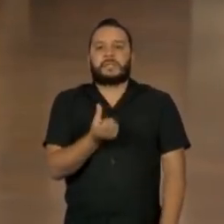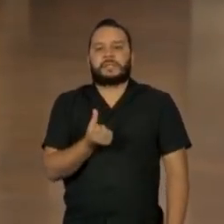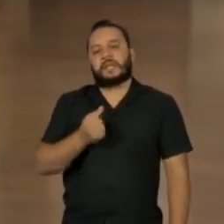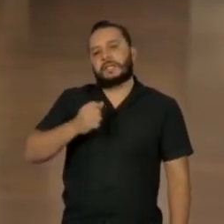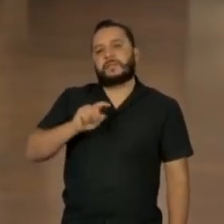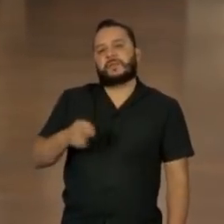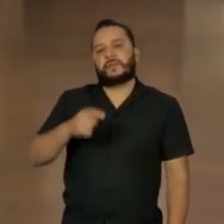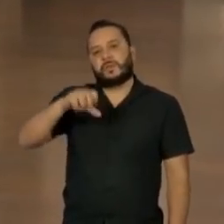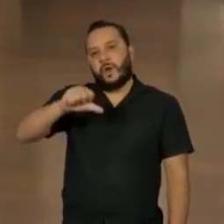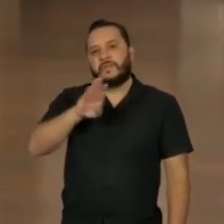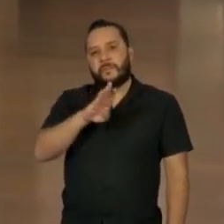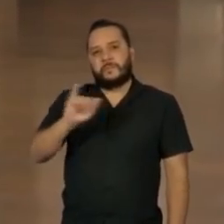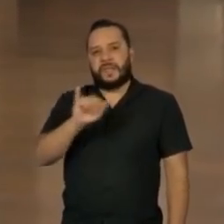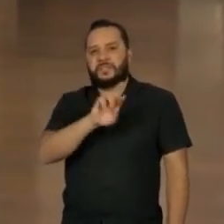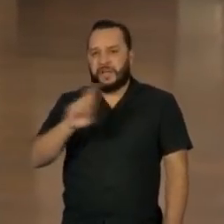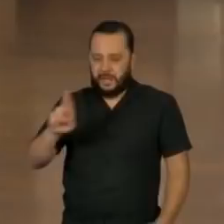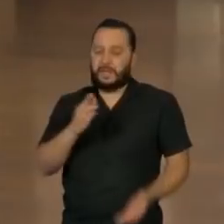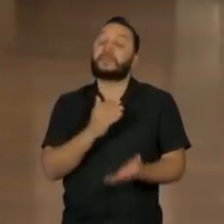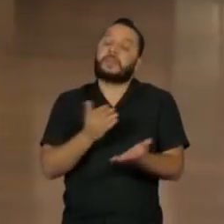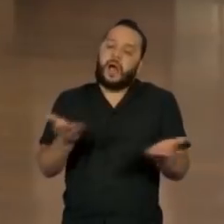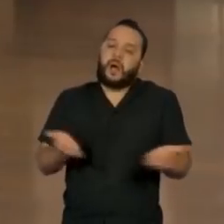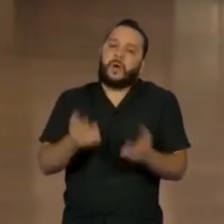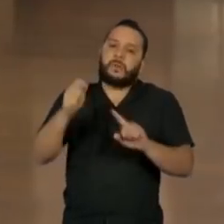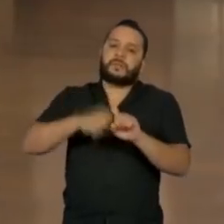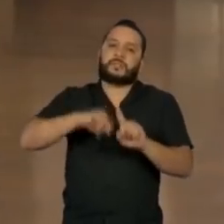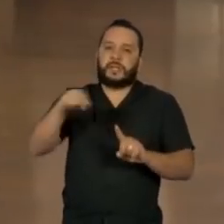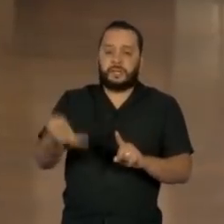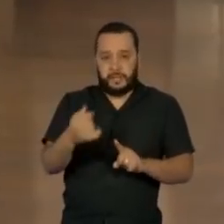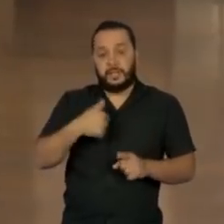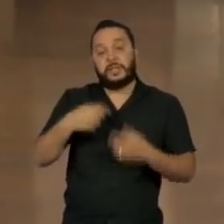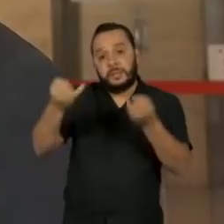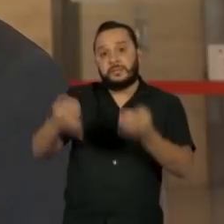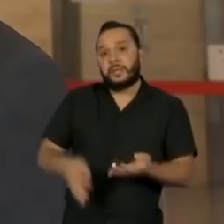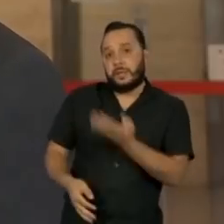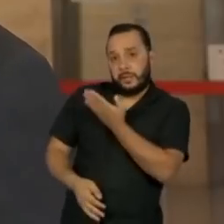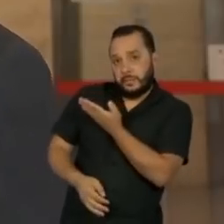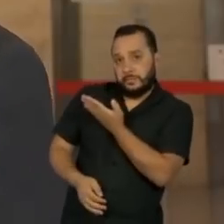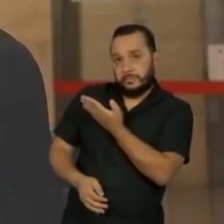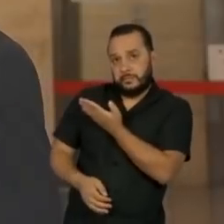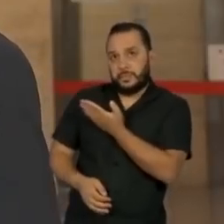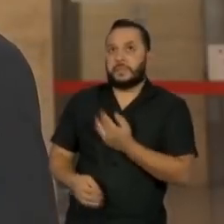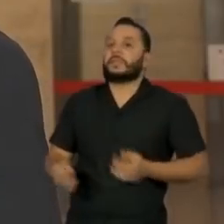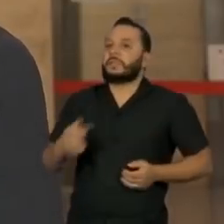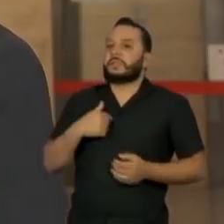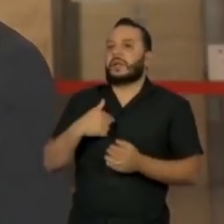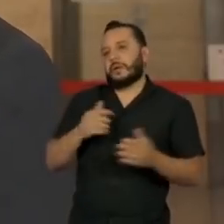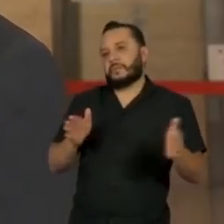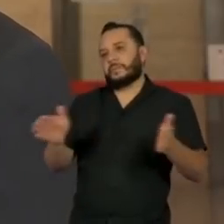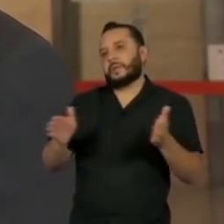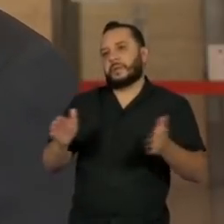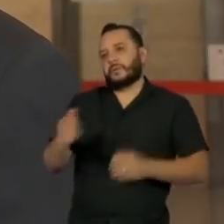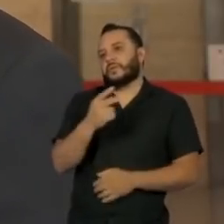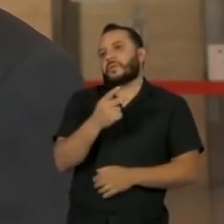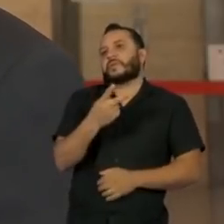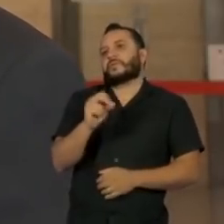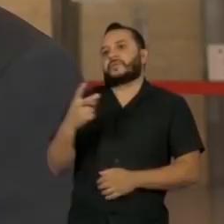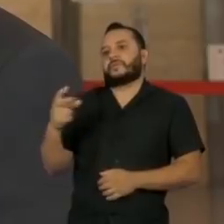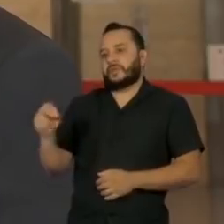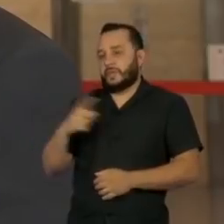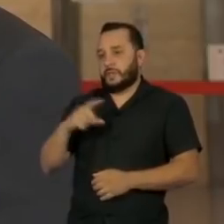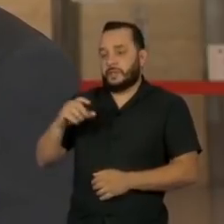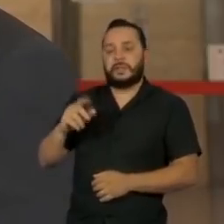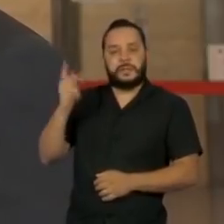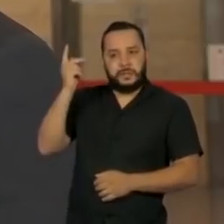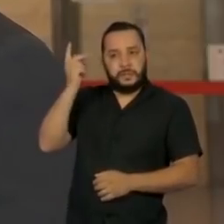neste início de ano, como explica o diretor de arrecadação da Secretaria da Fazenda. Nesse IPVA 2020, o estado de São Paulo tem